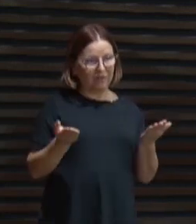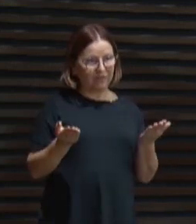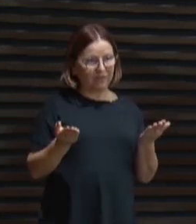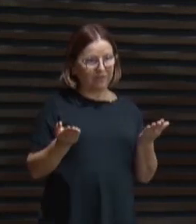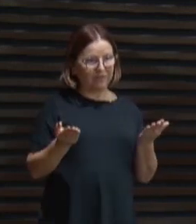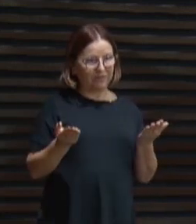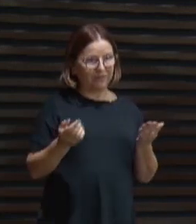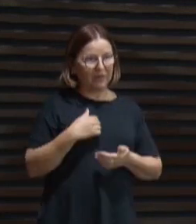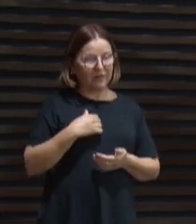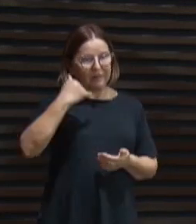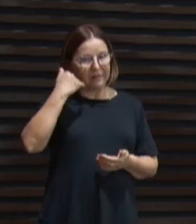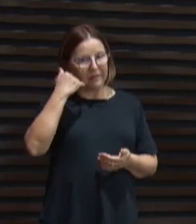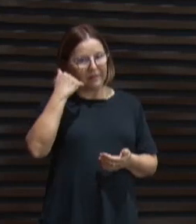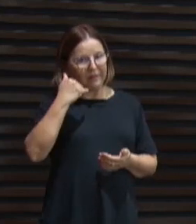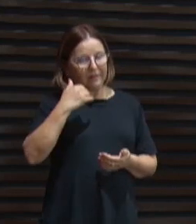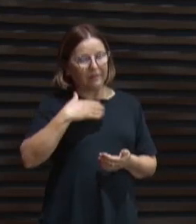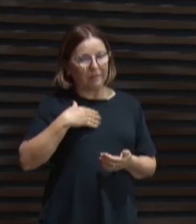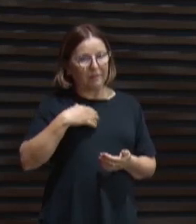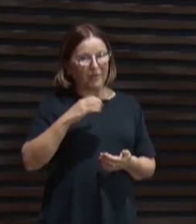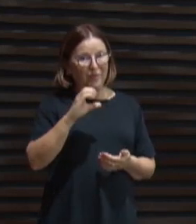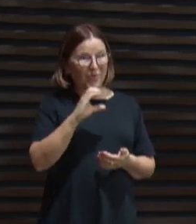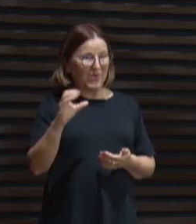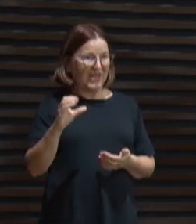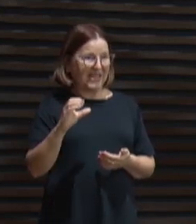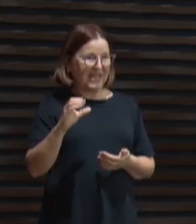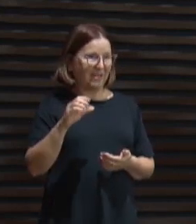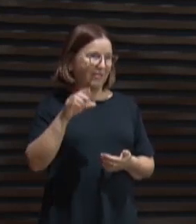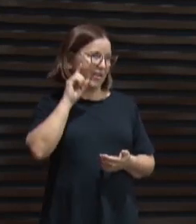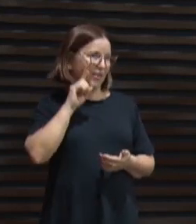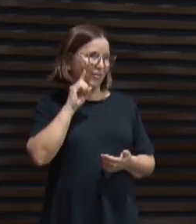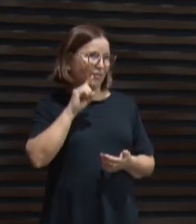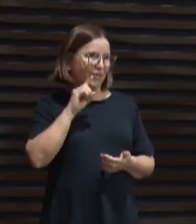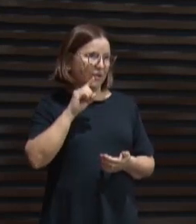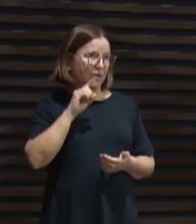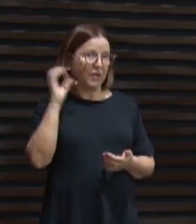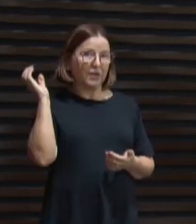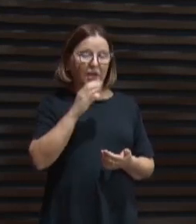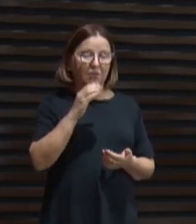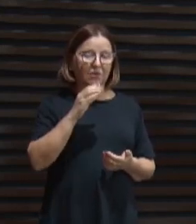para o meu cunhado em Boston assim, tuque, e já estou falando com ele.